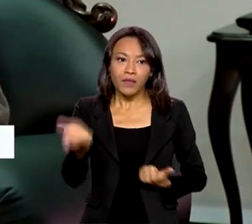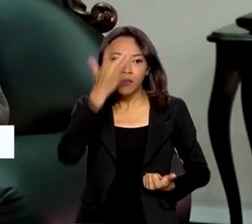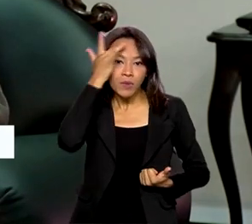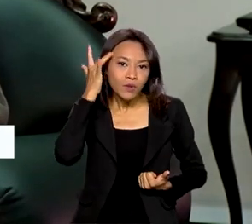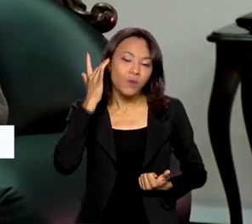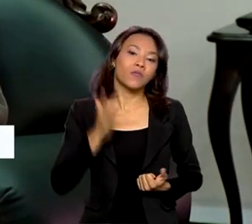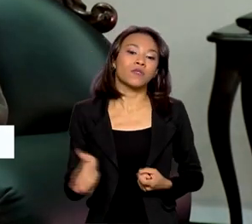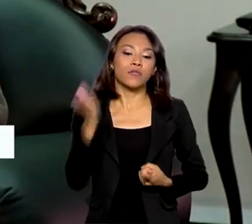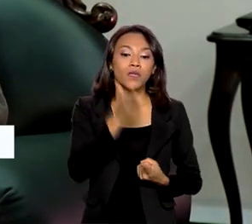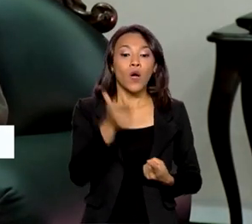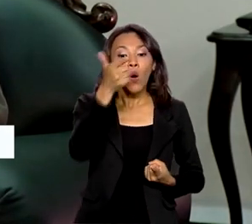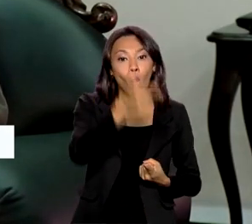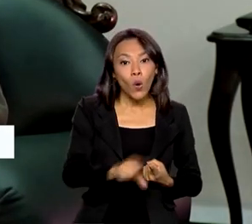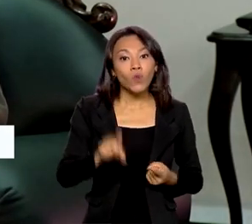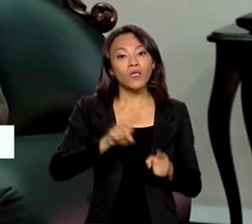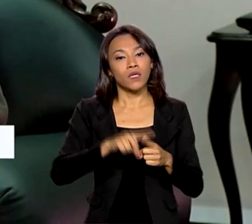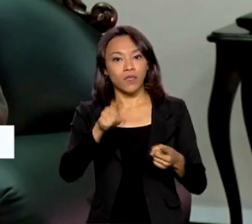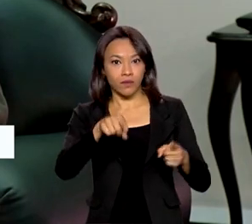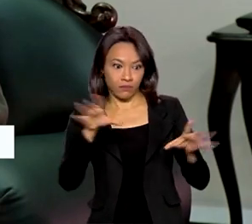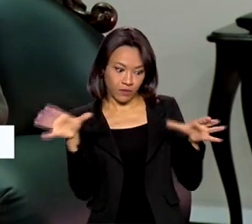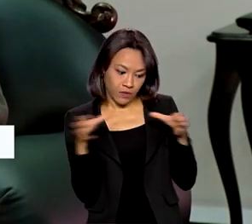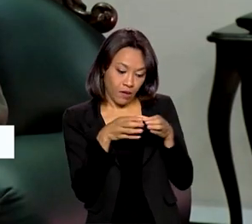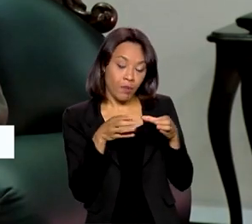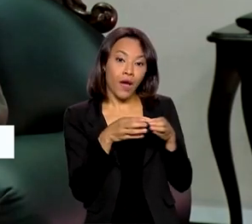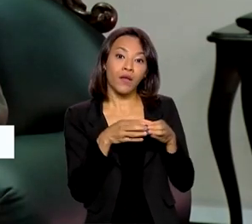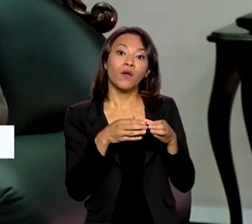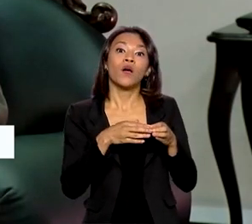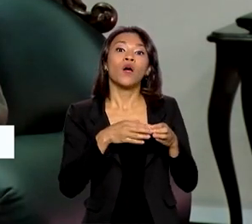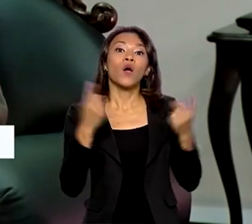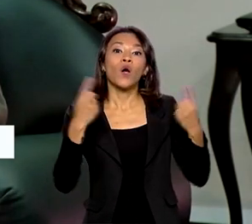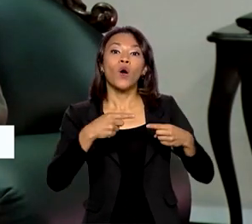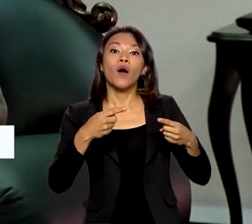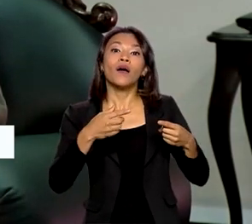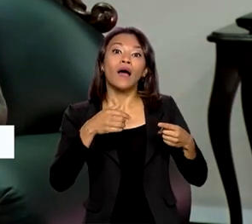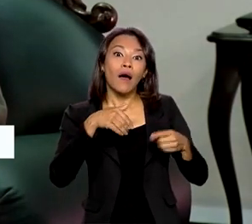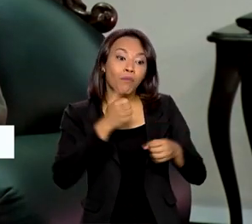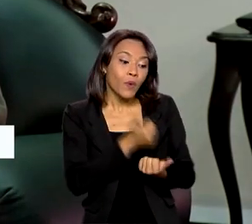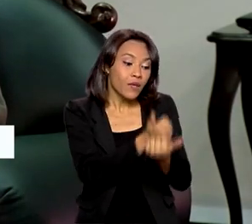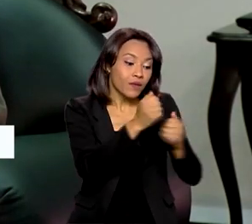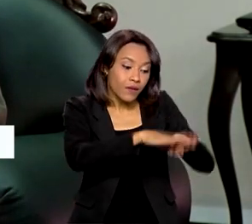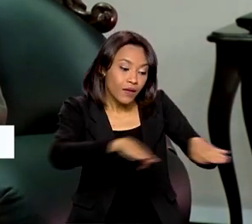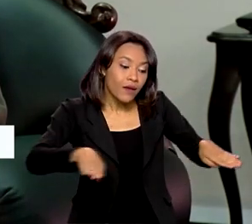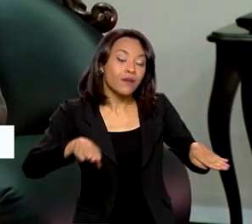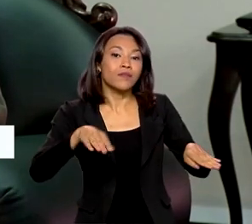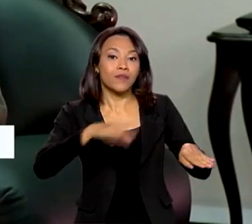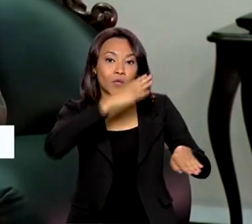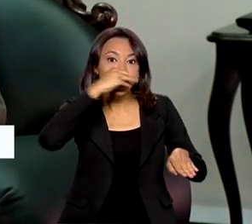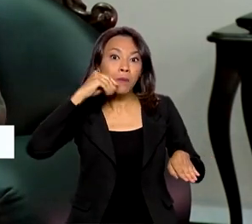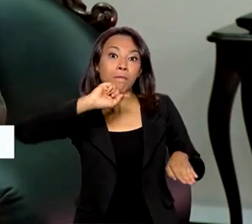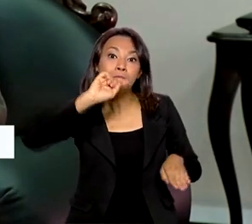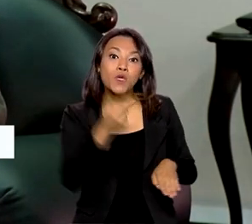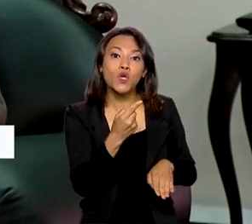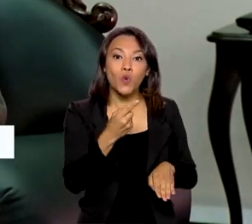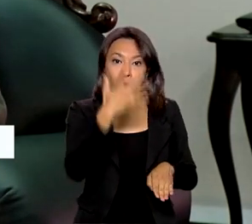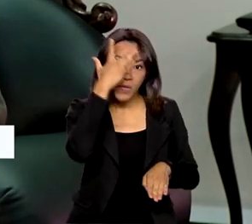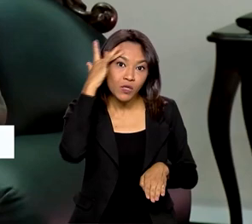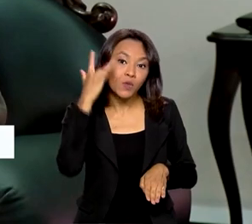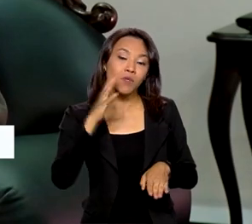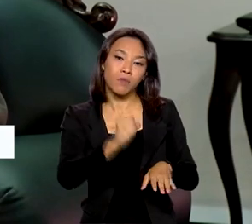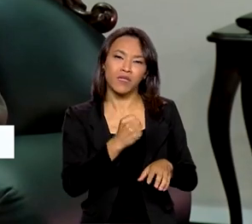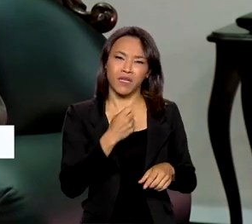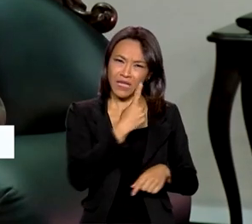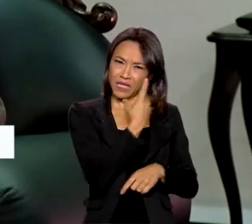essas pessoas né fizemos a operação acalento de violência contra criança e adolescente mil pessoas presas 18 mil vítimas